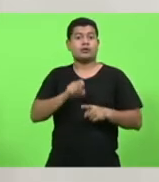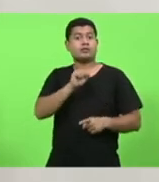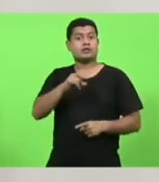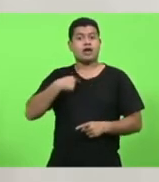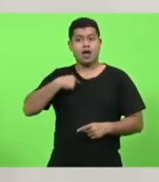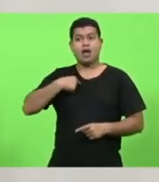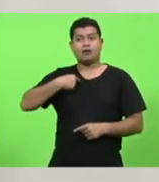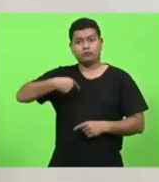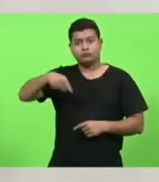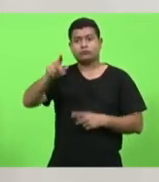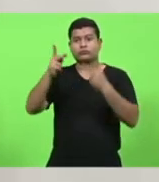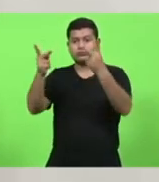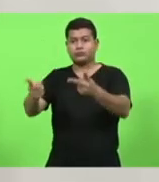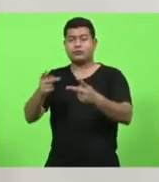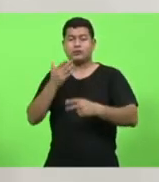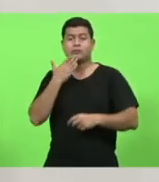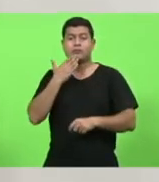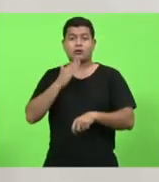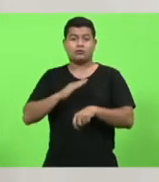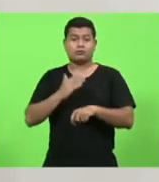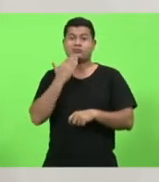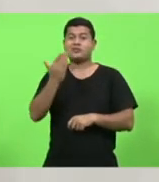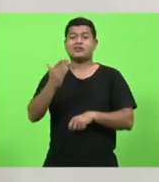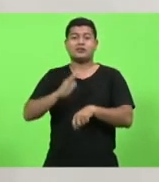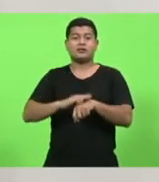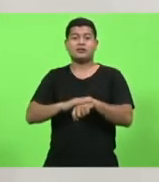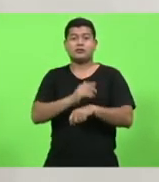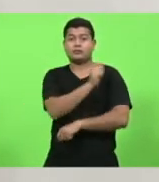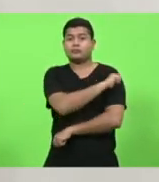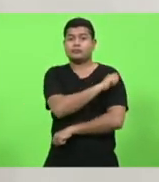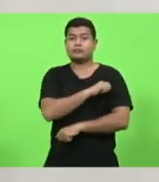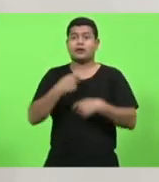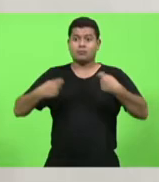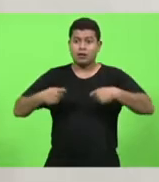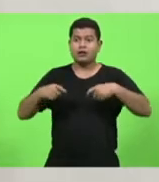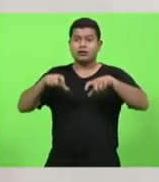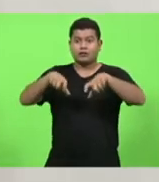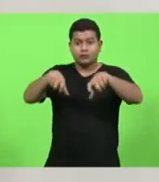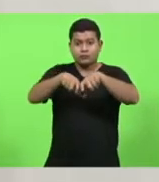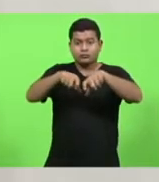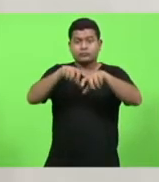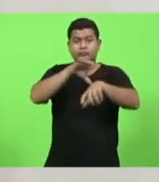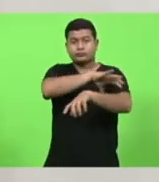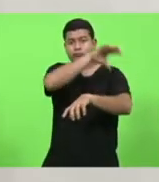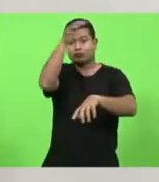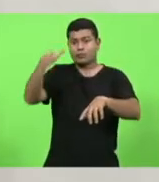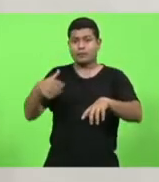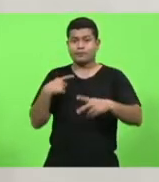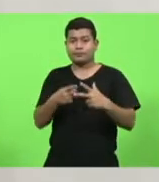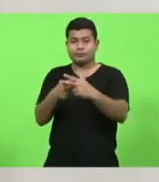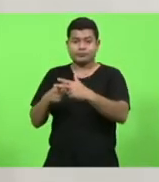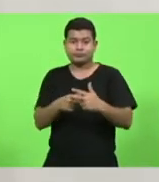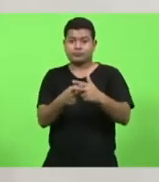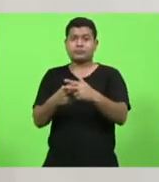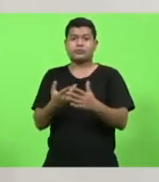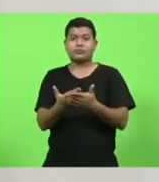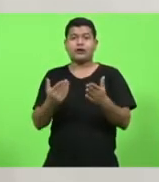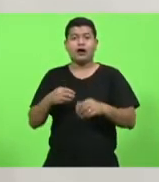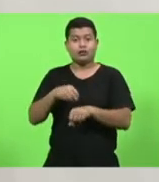a demanda são dos estudantes. Nós precisamos cobrir a quadra, revitalizar. E aí eu sugeri com